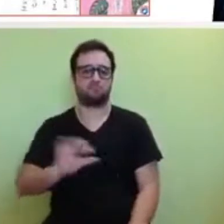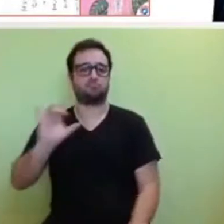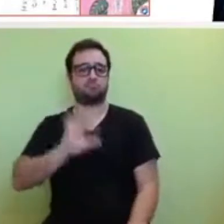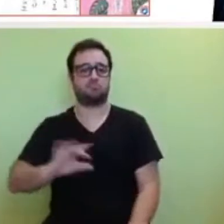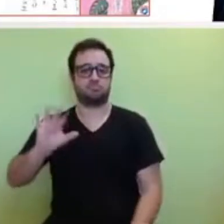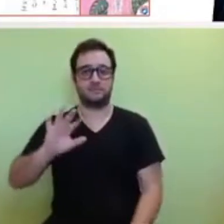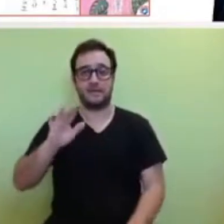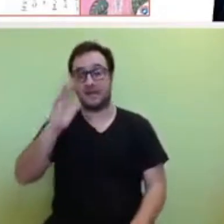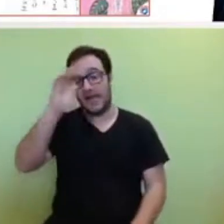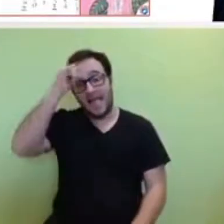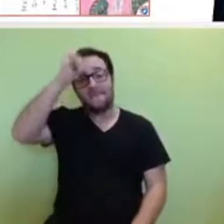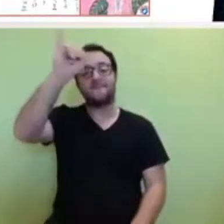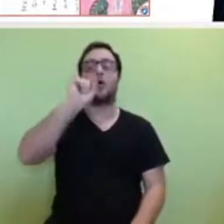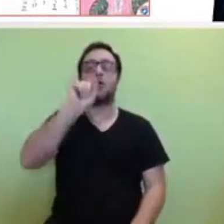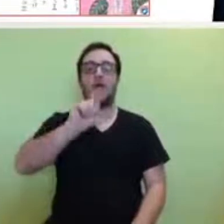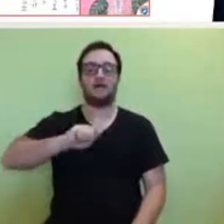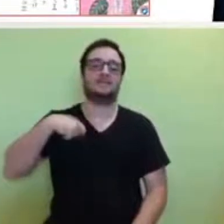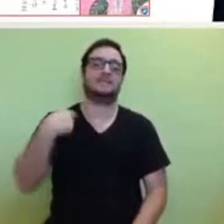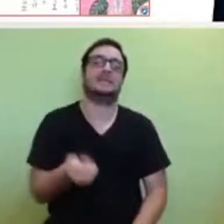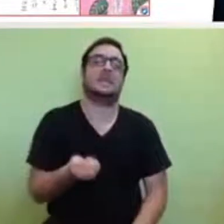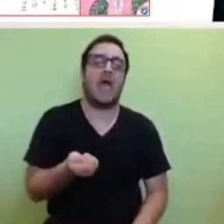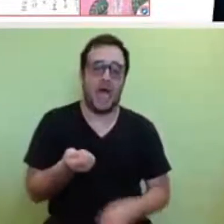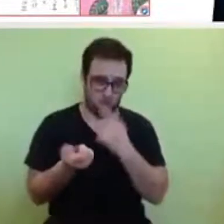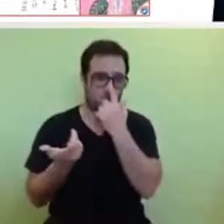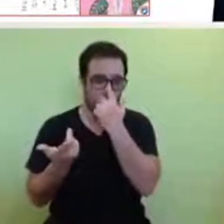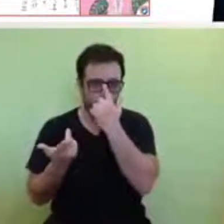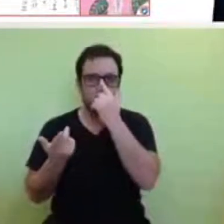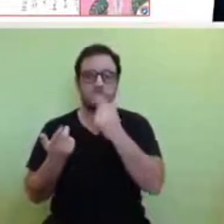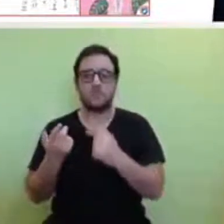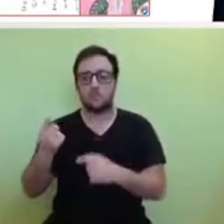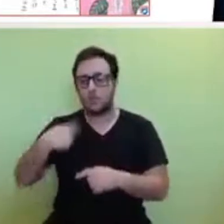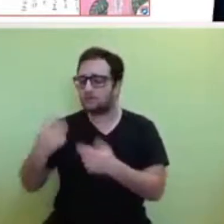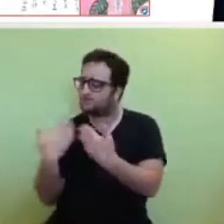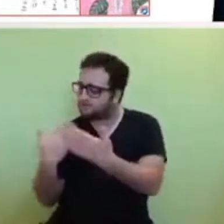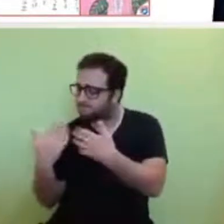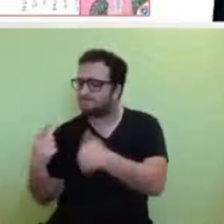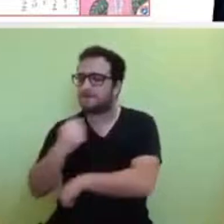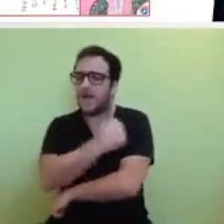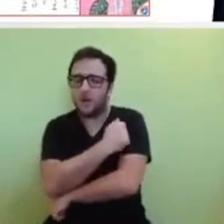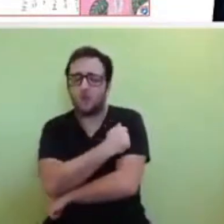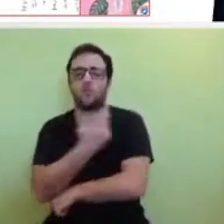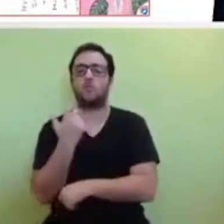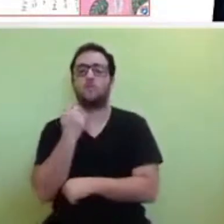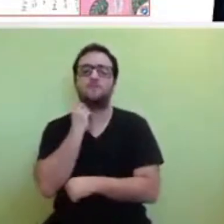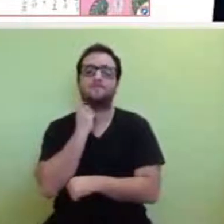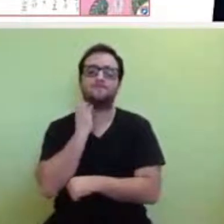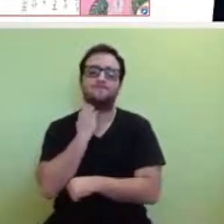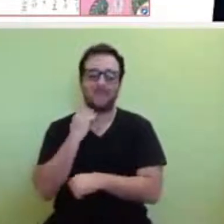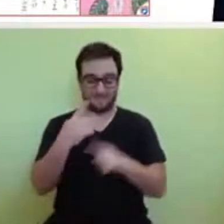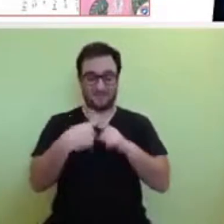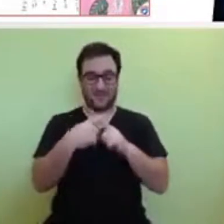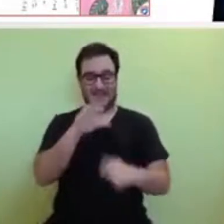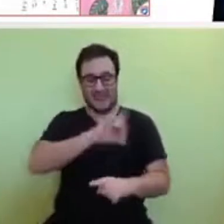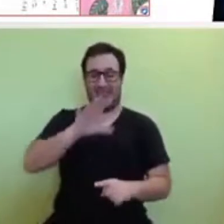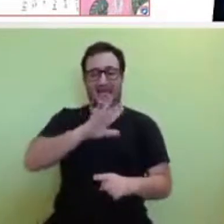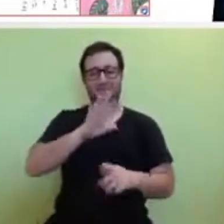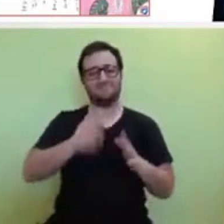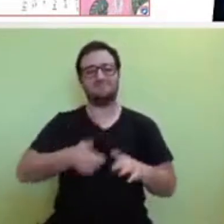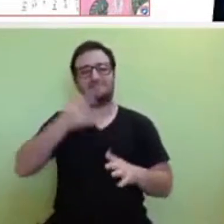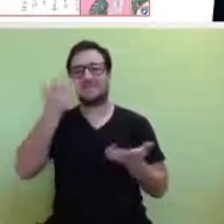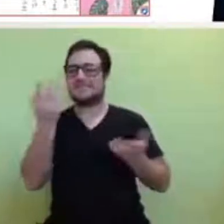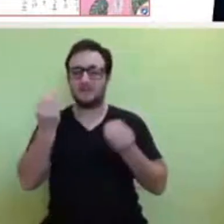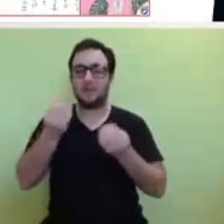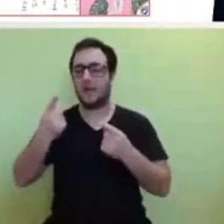que era muito comum a gente aclimatar o sinal numa aula e na semana